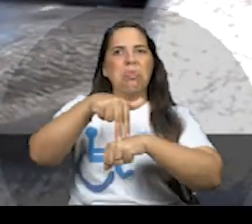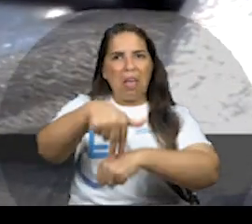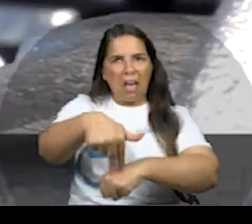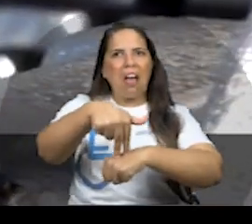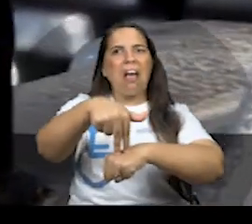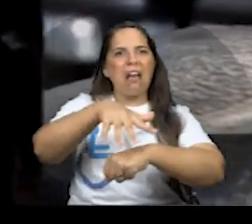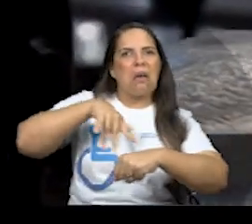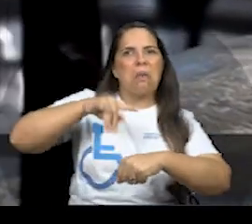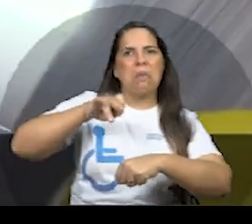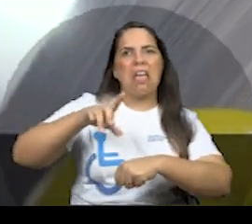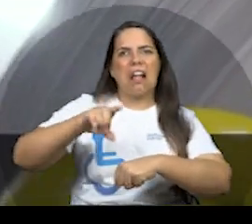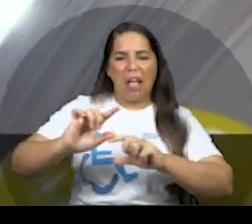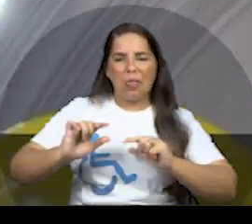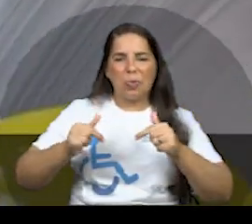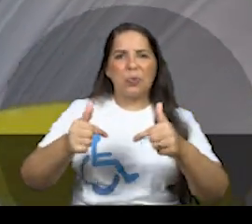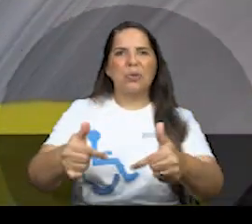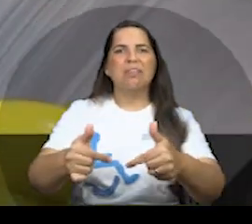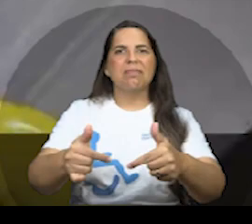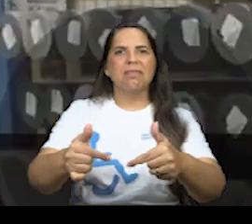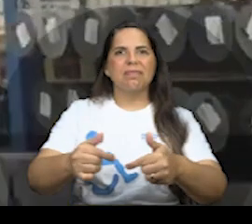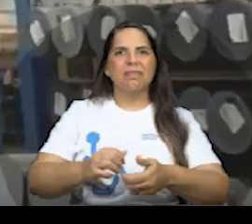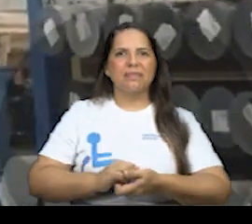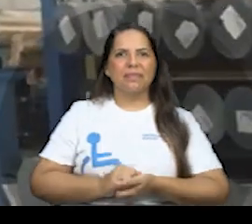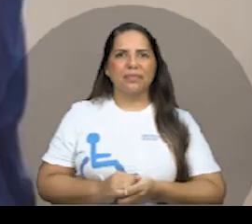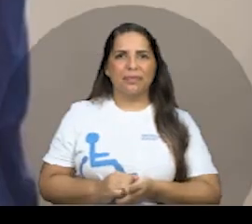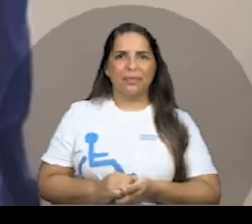de destaque no mercado em que atuamos.